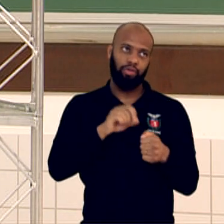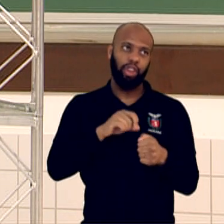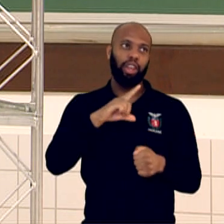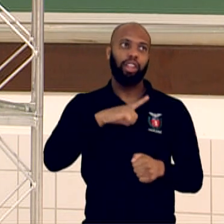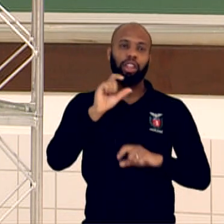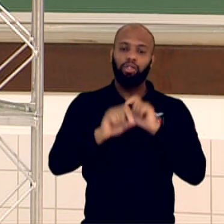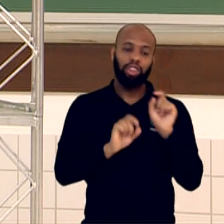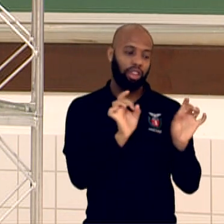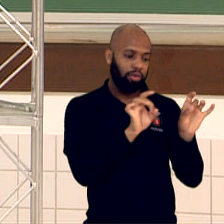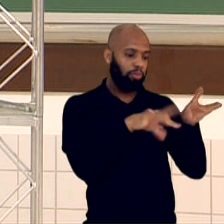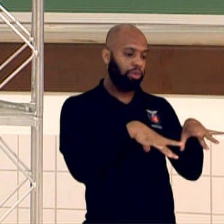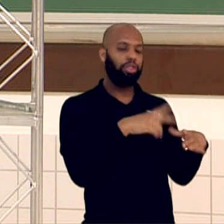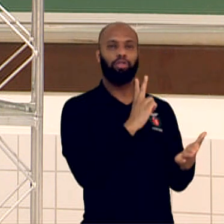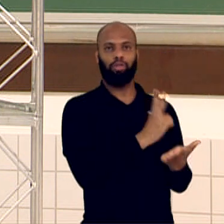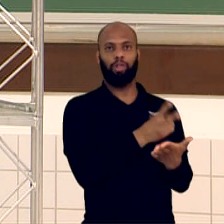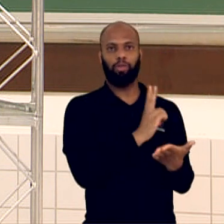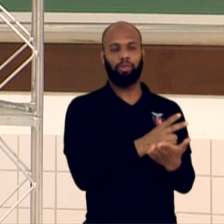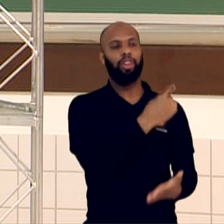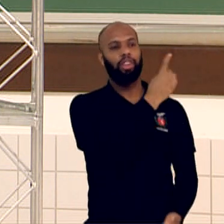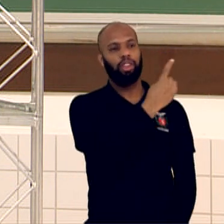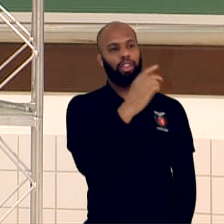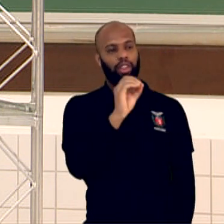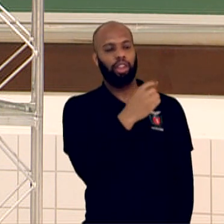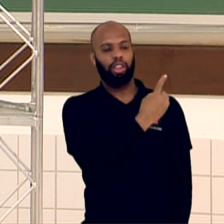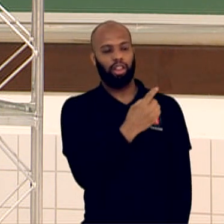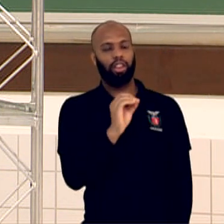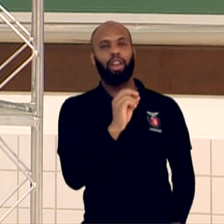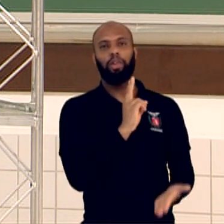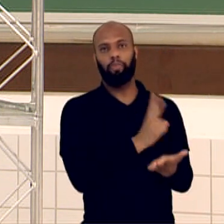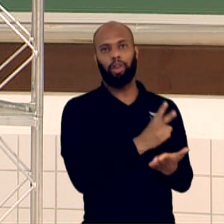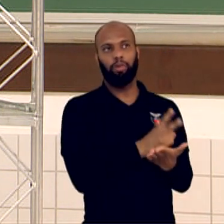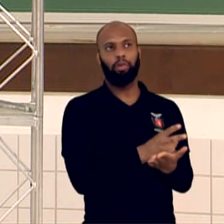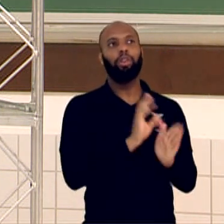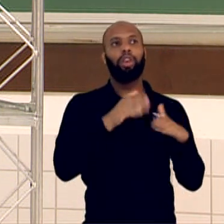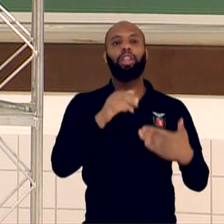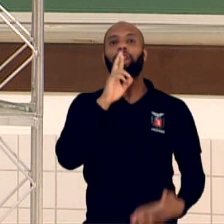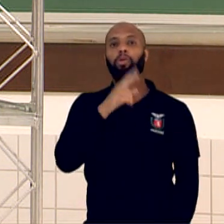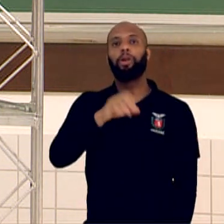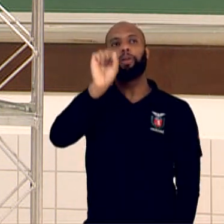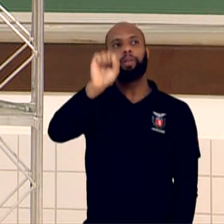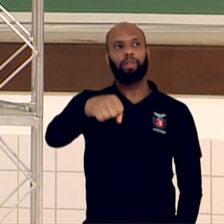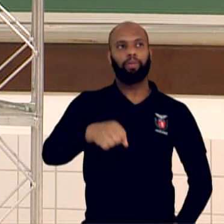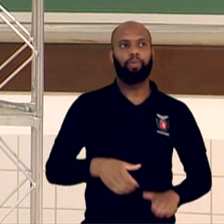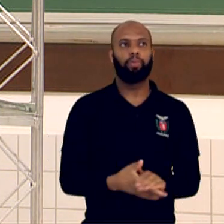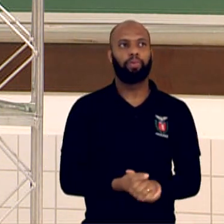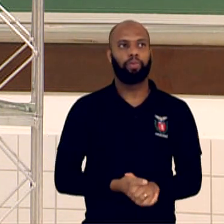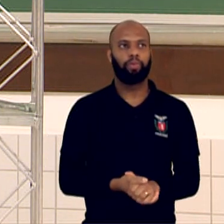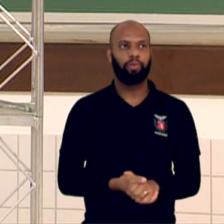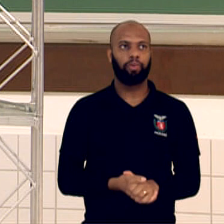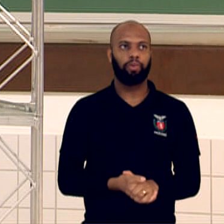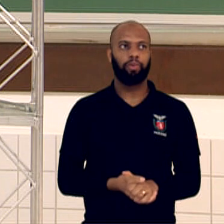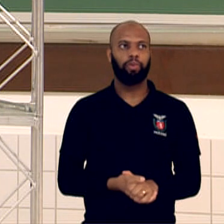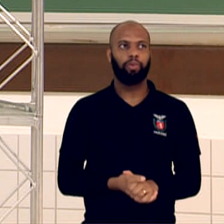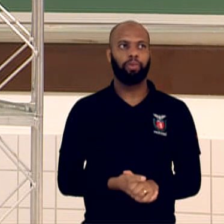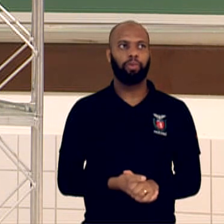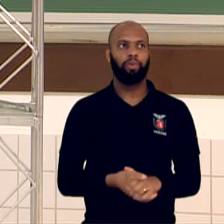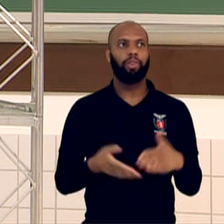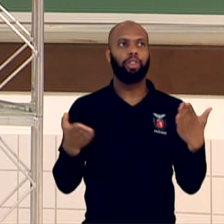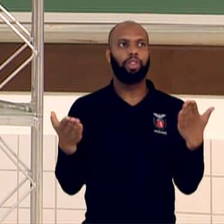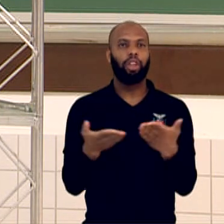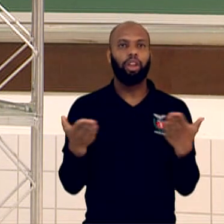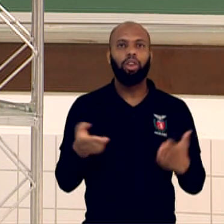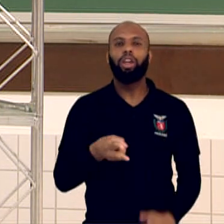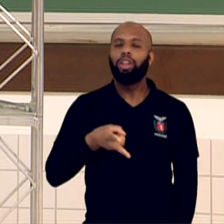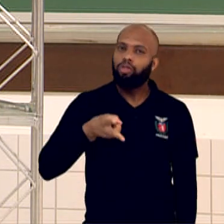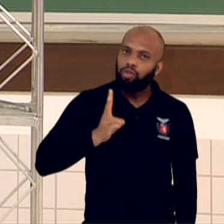A resposta, né, para esse caso é sim, beleza? Então, dando